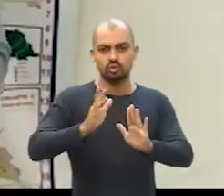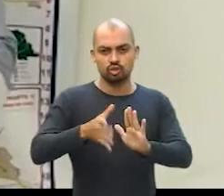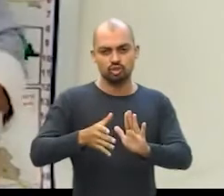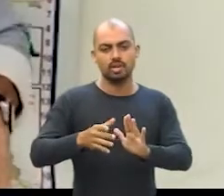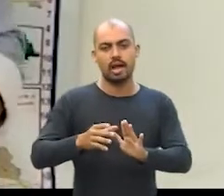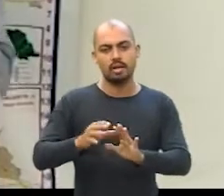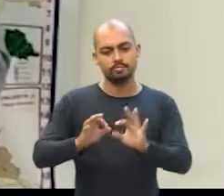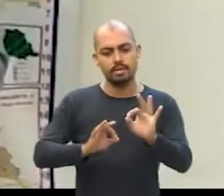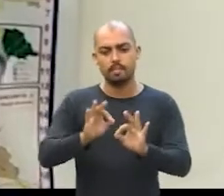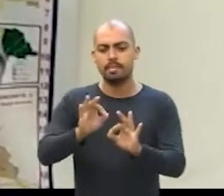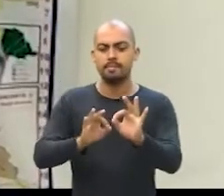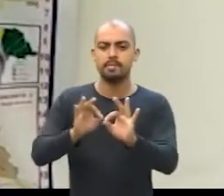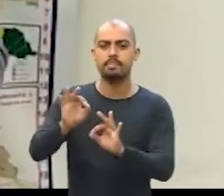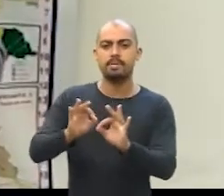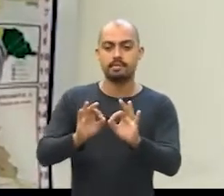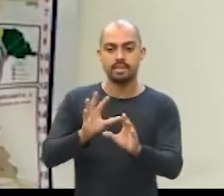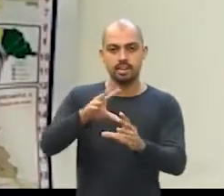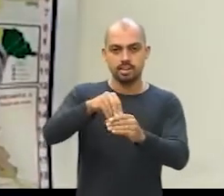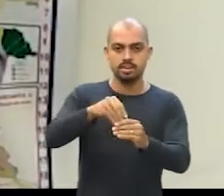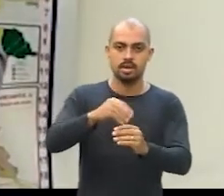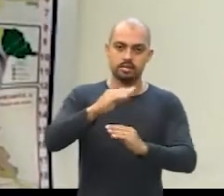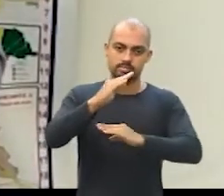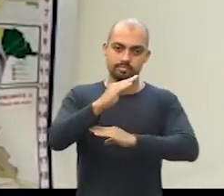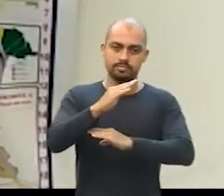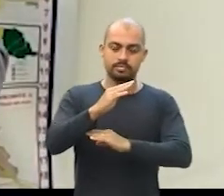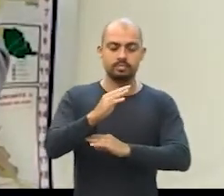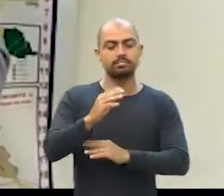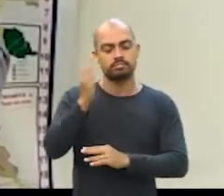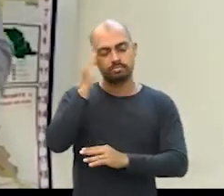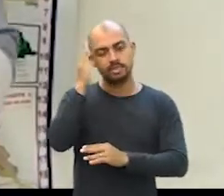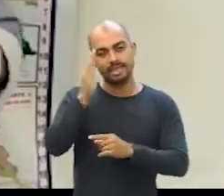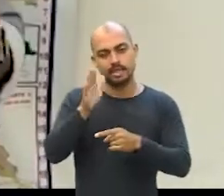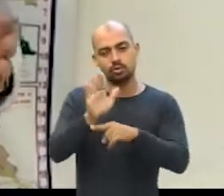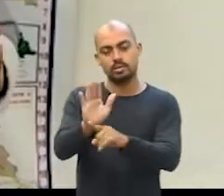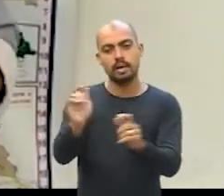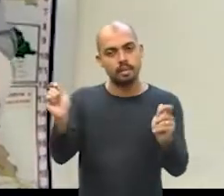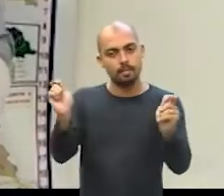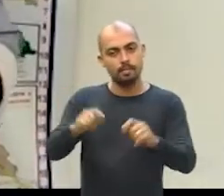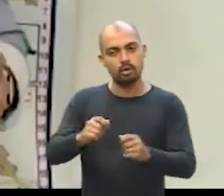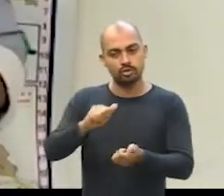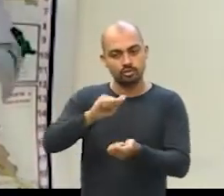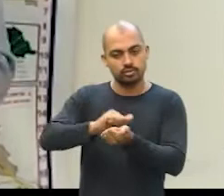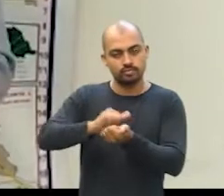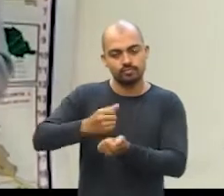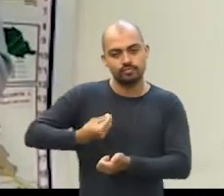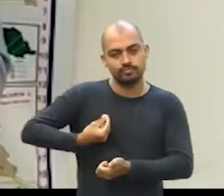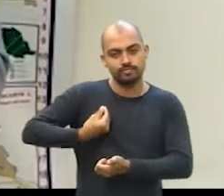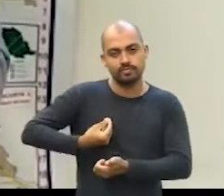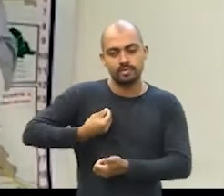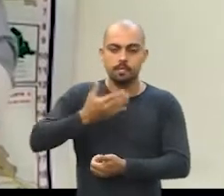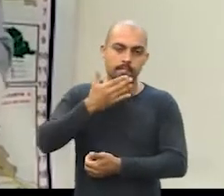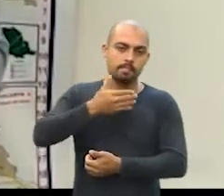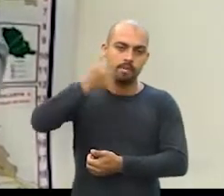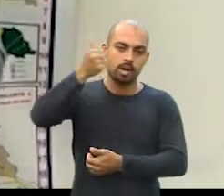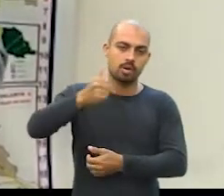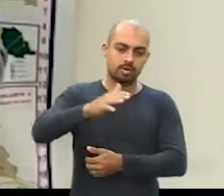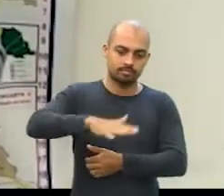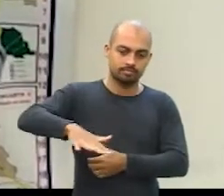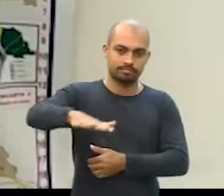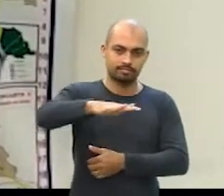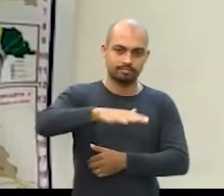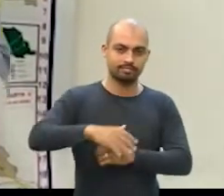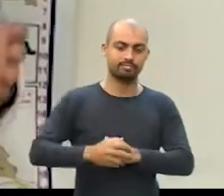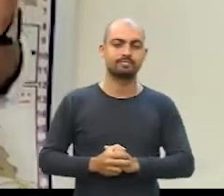projetos já tramitando na casa. Com certeza poderei contribuir muito para uma qualidade de vida melhor da